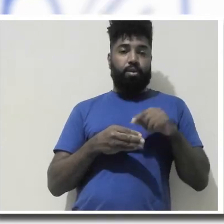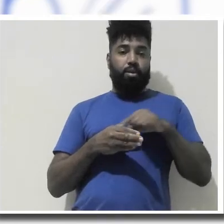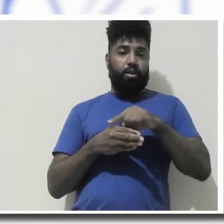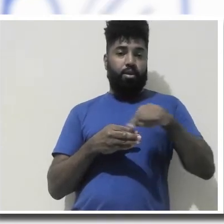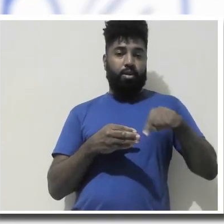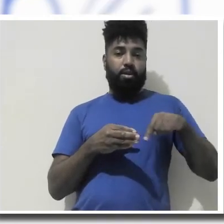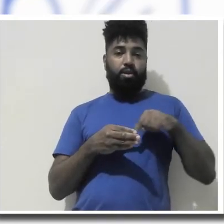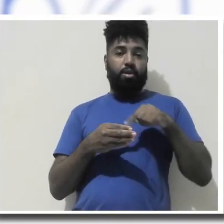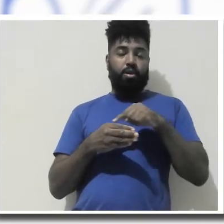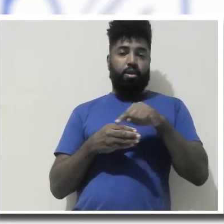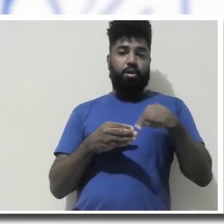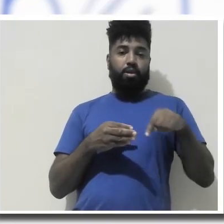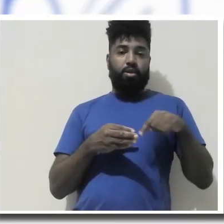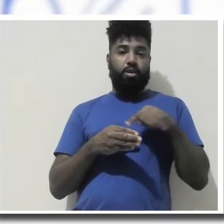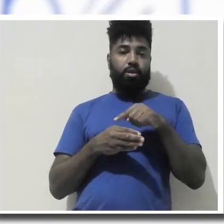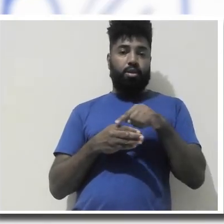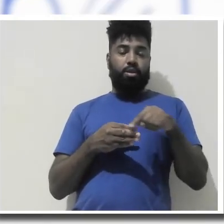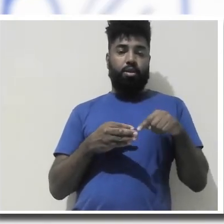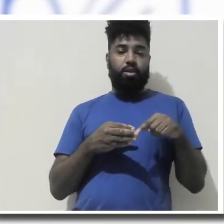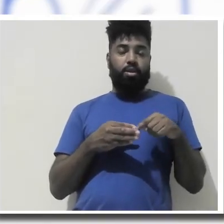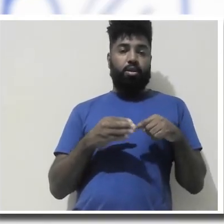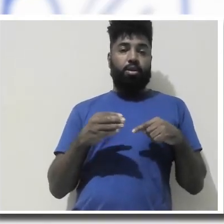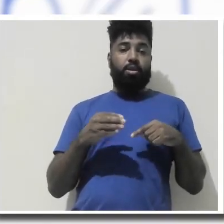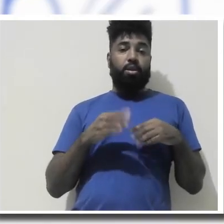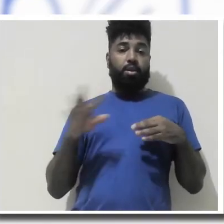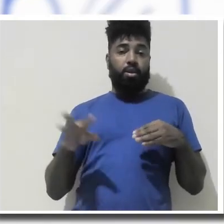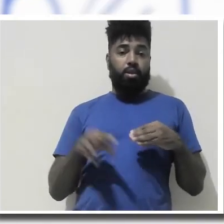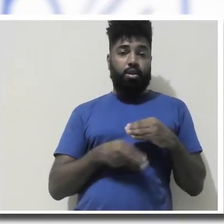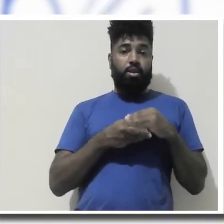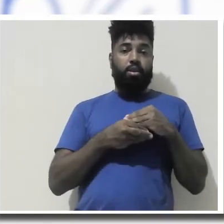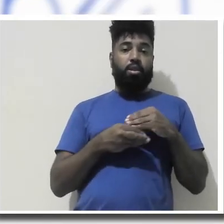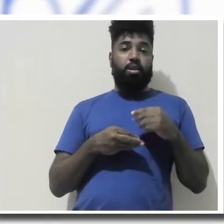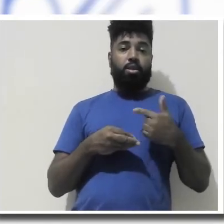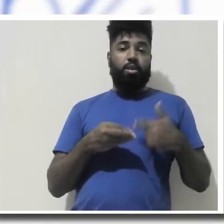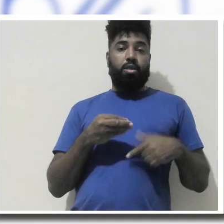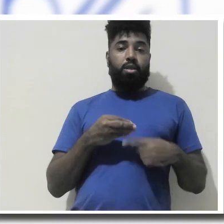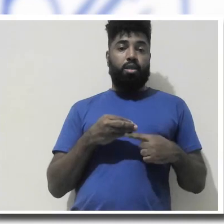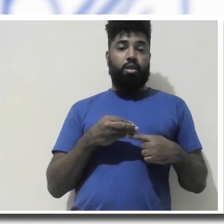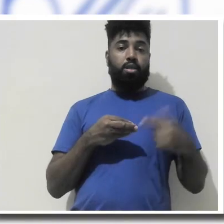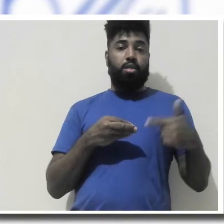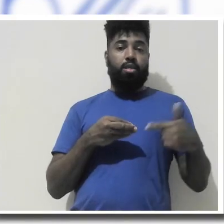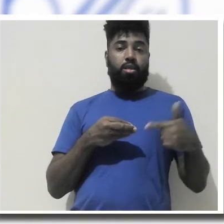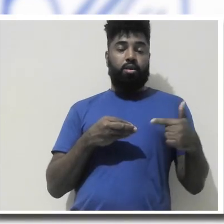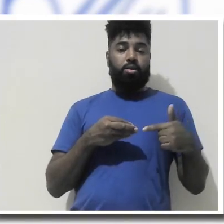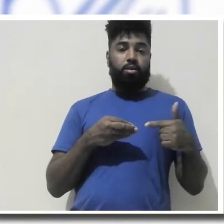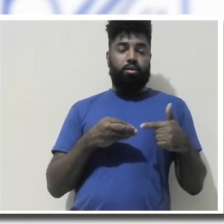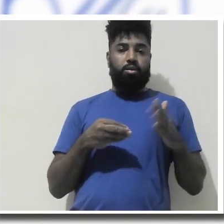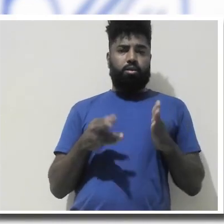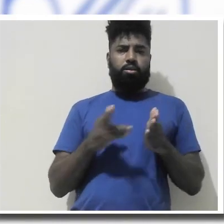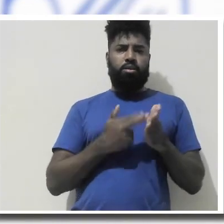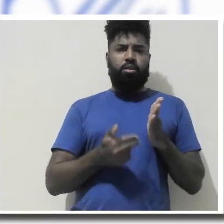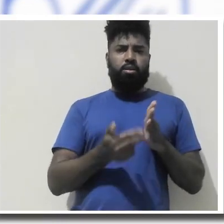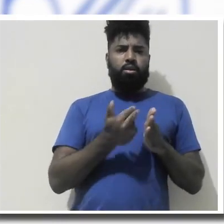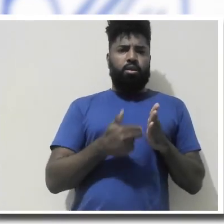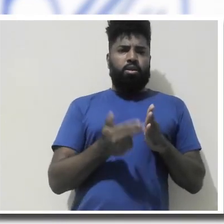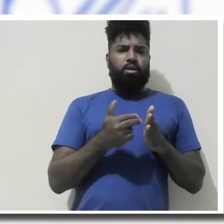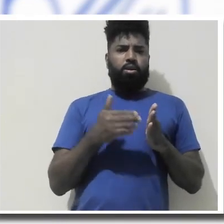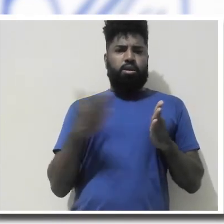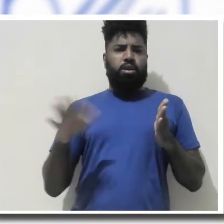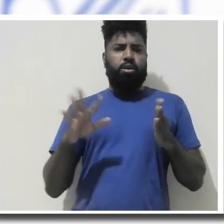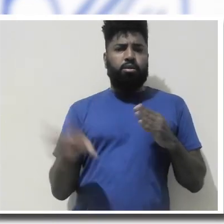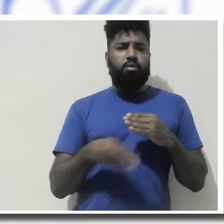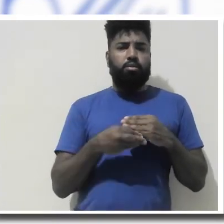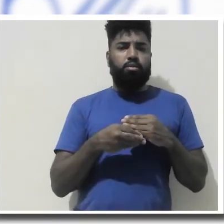essa região. Aplicando o segundo complementar, qual que é o complementar dessa região pintada? É